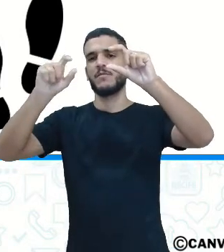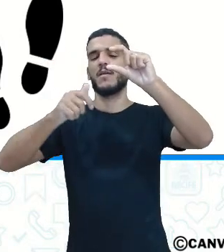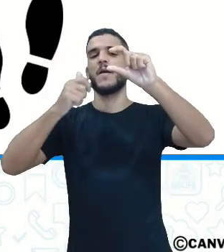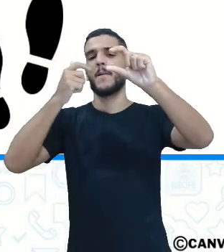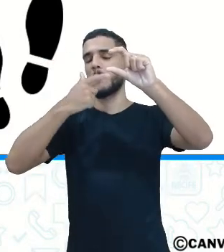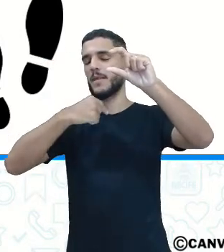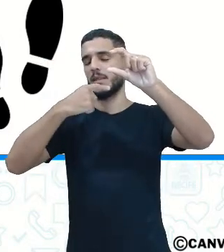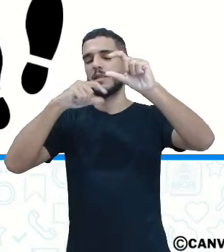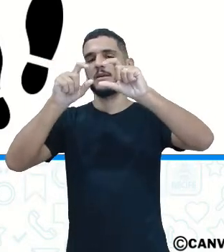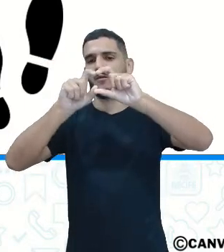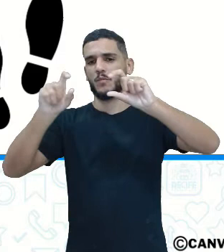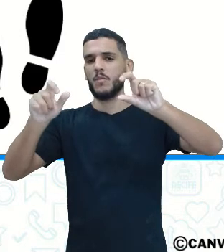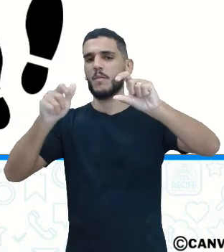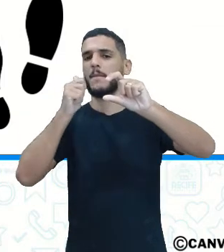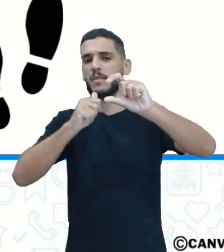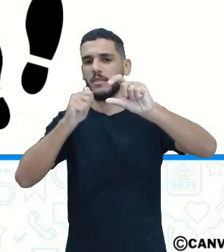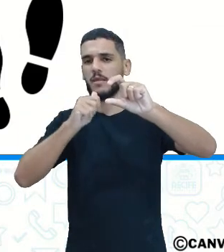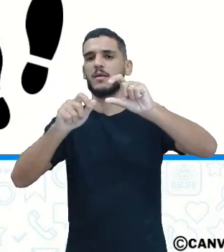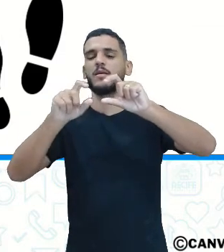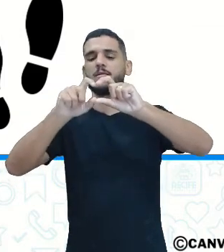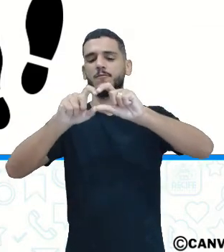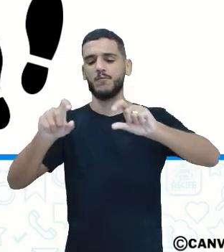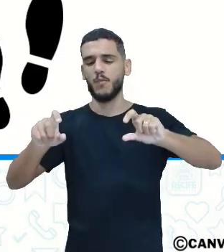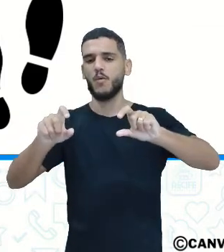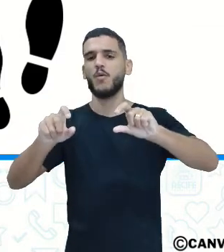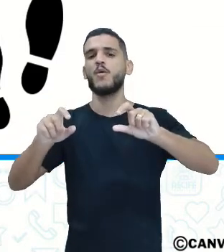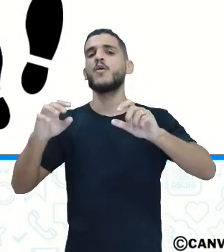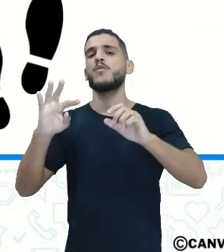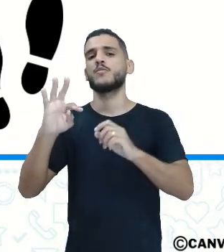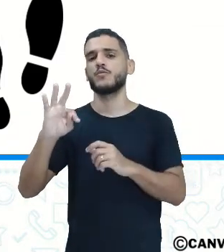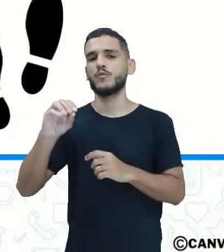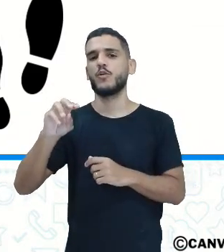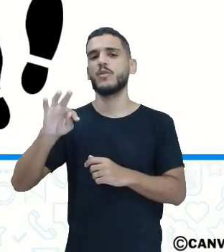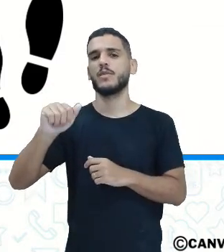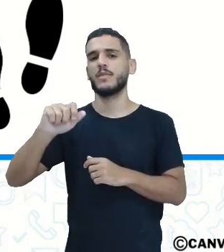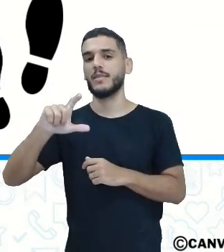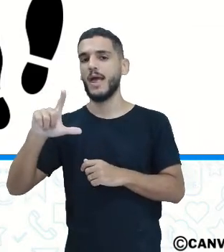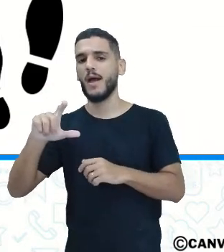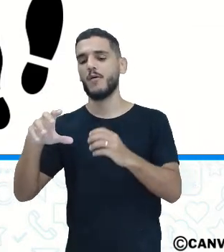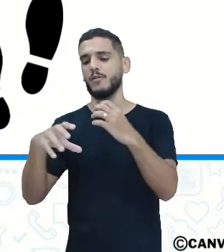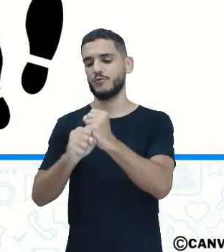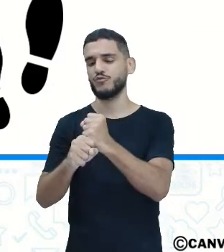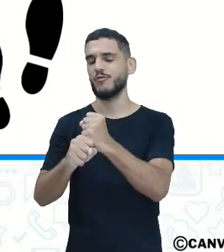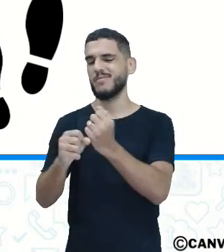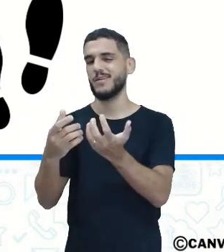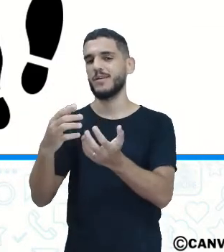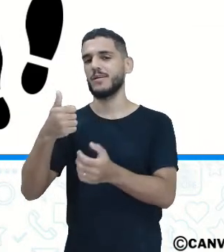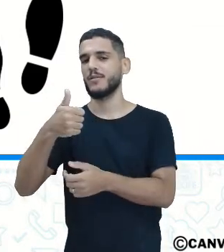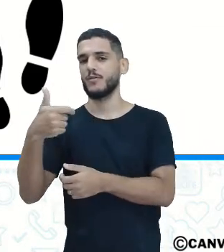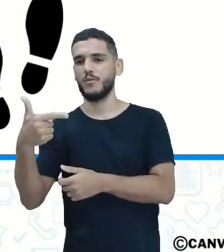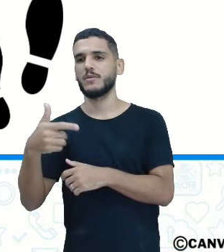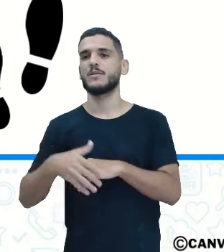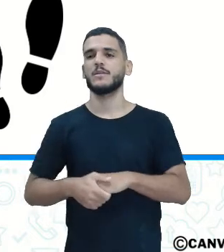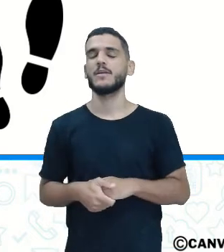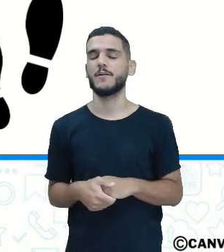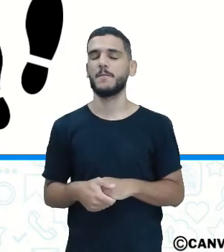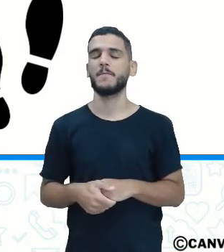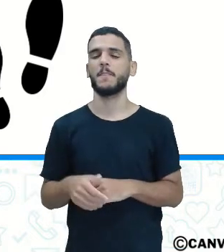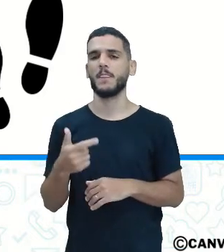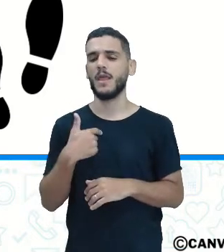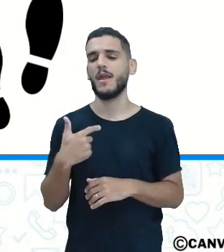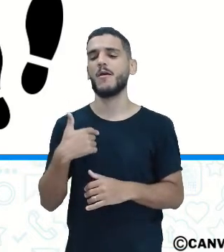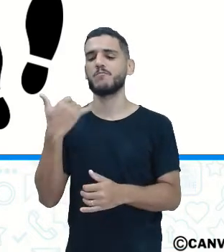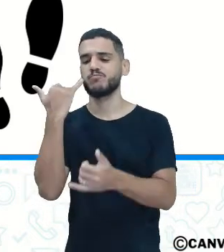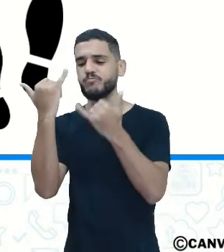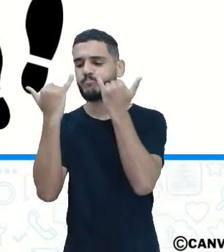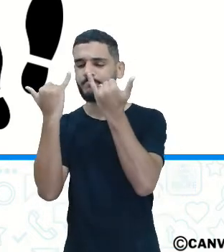e as meninas, que são as pessoas, né, que eu fui atrás para saber as informações. Então, fui